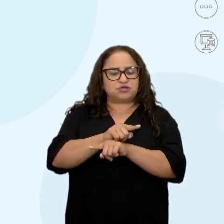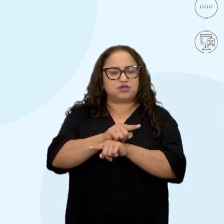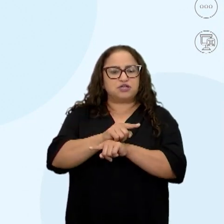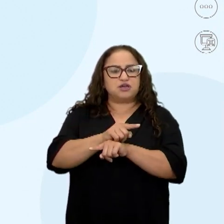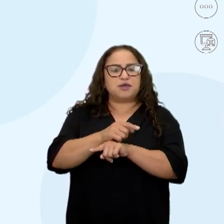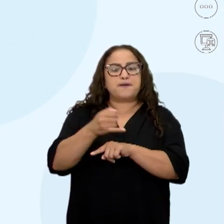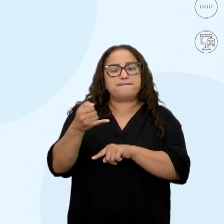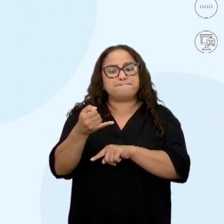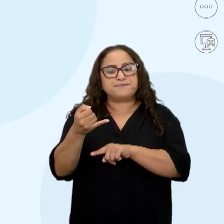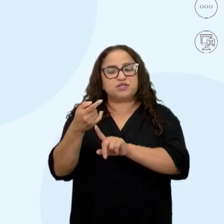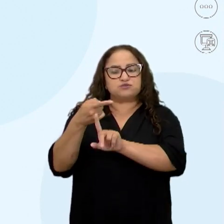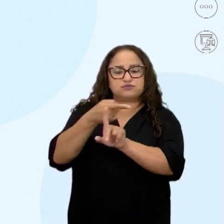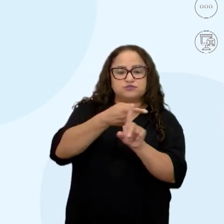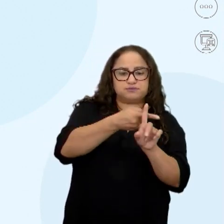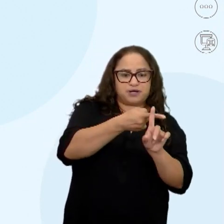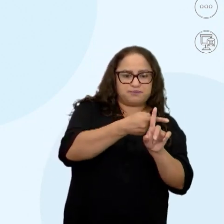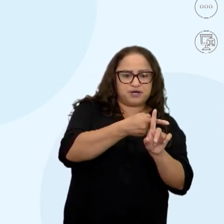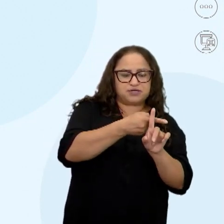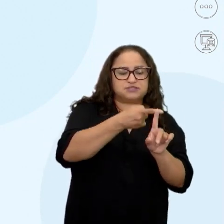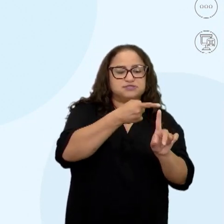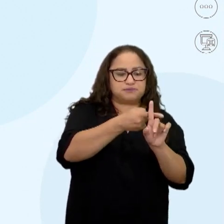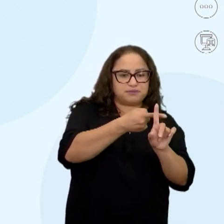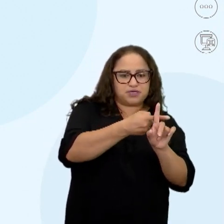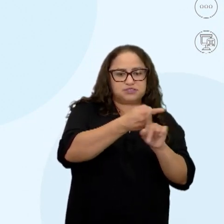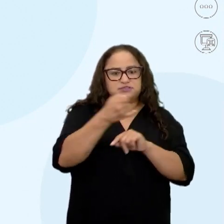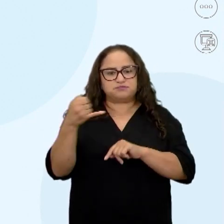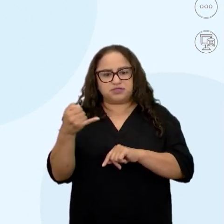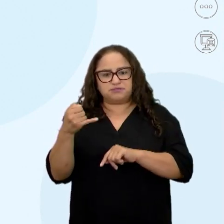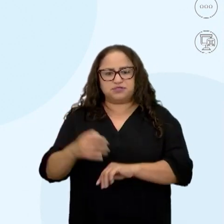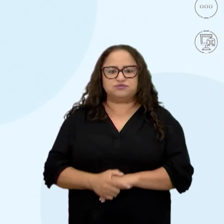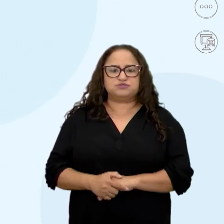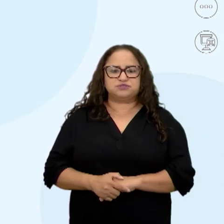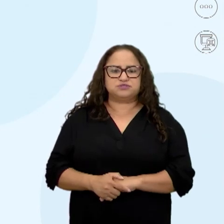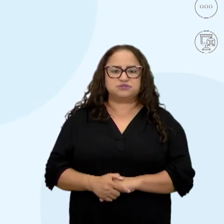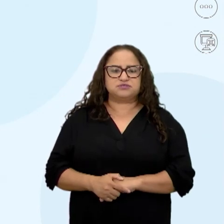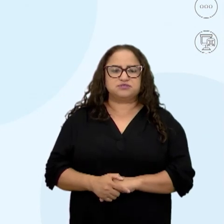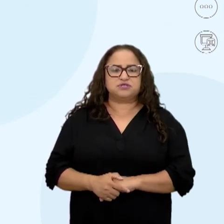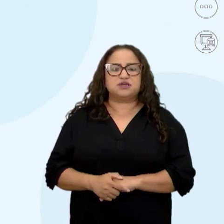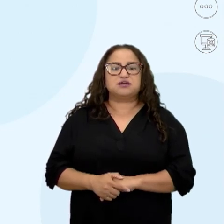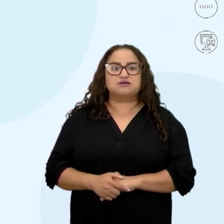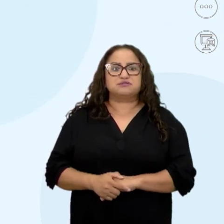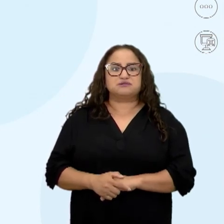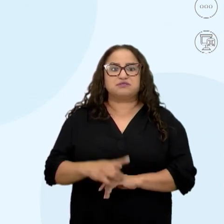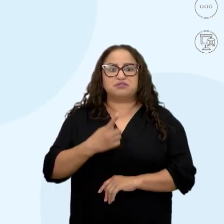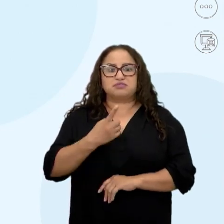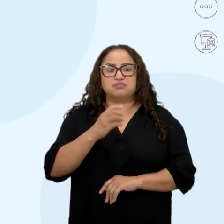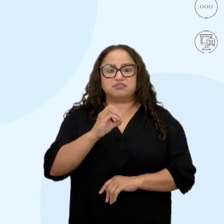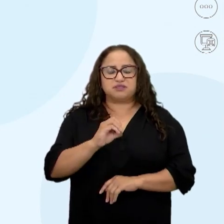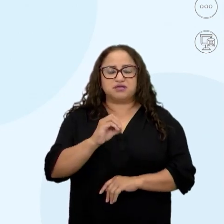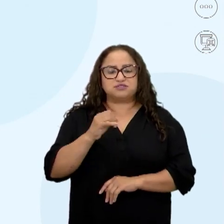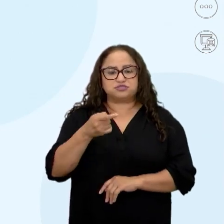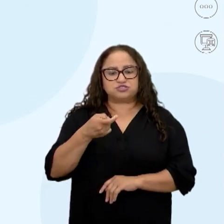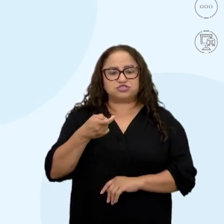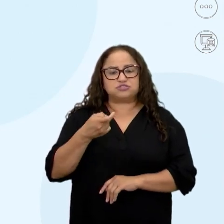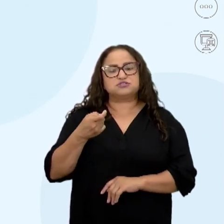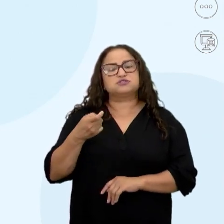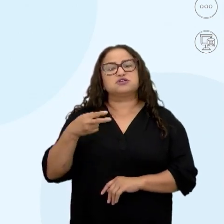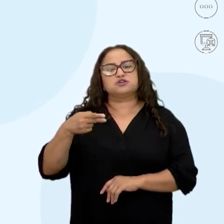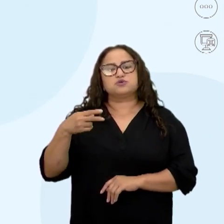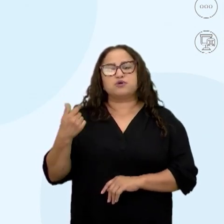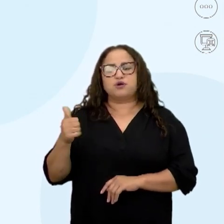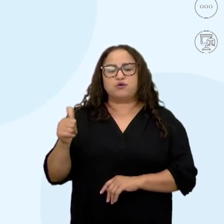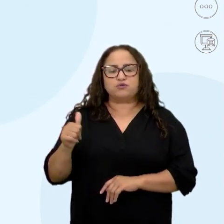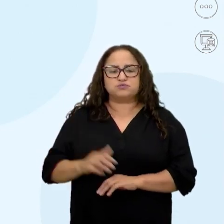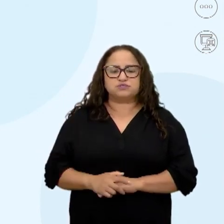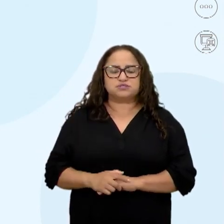né Ge - para mais e demais para menos né 10x = 11 então eu percebo o seguinte ó